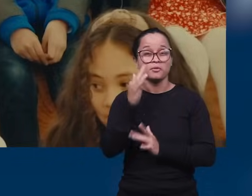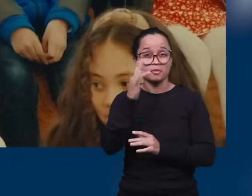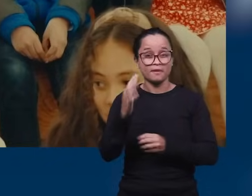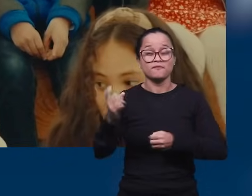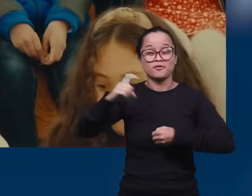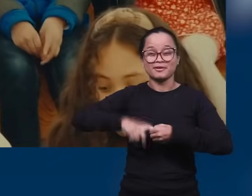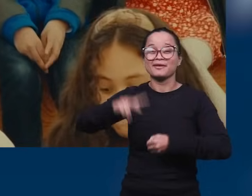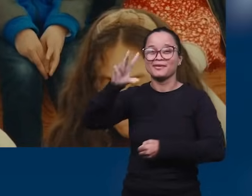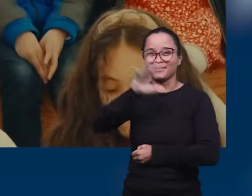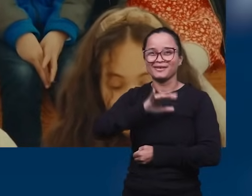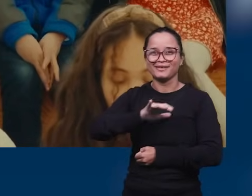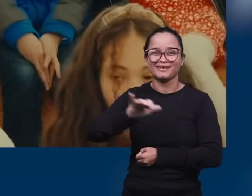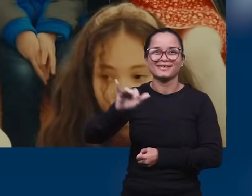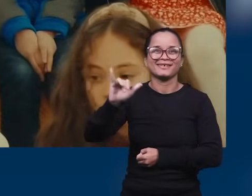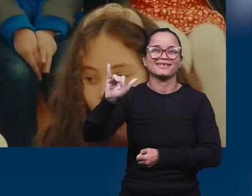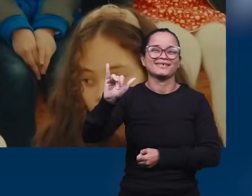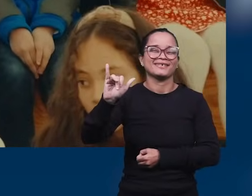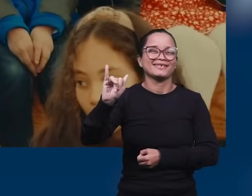Senhor!